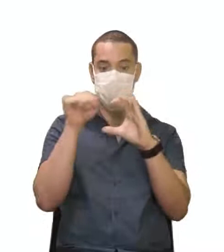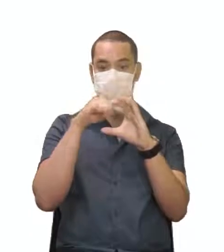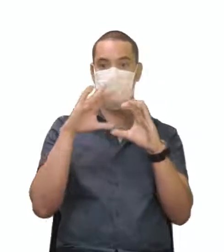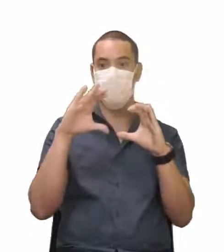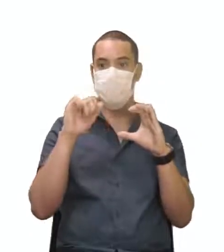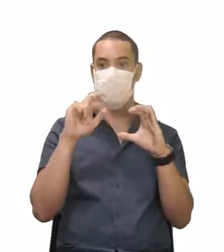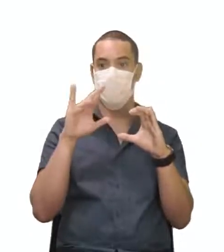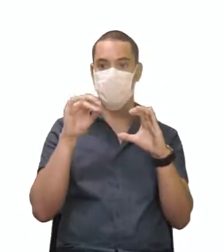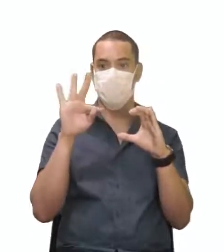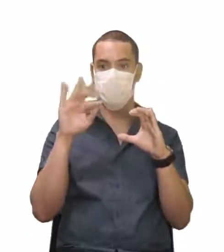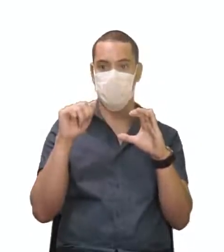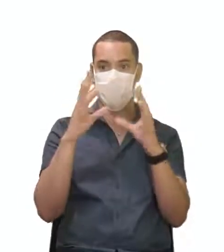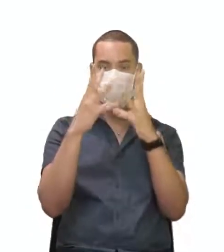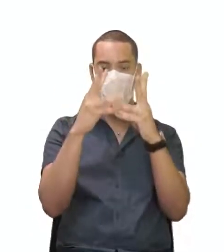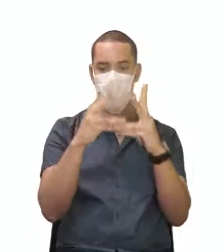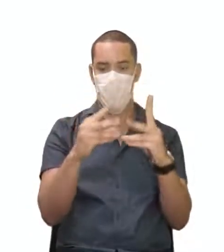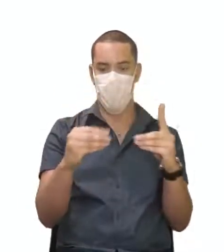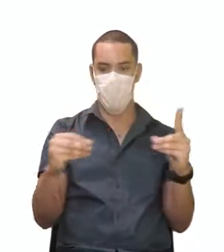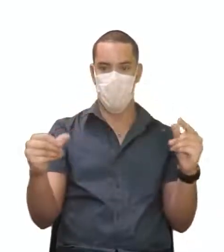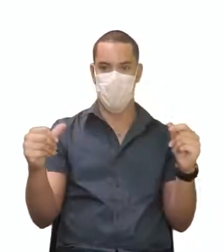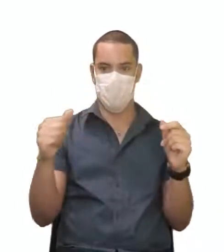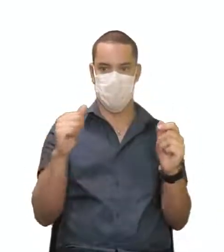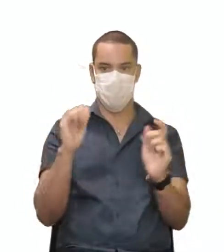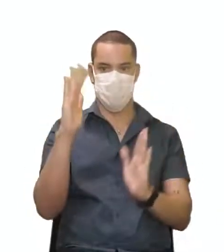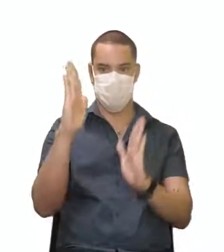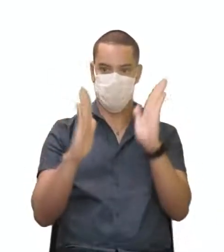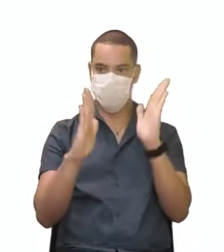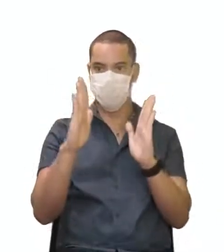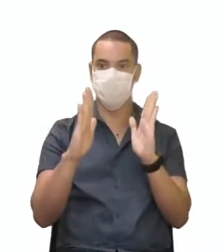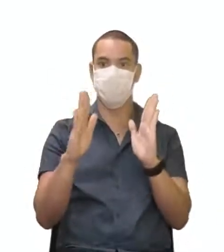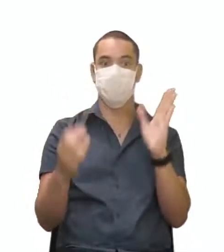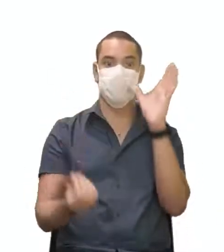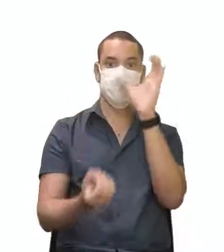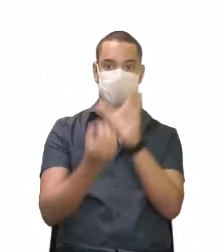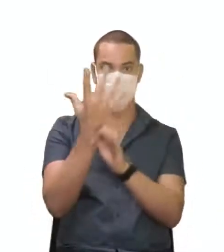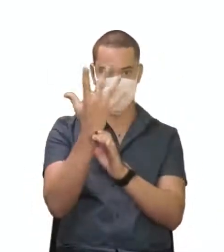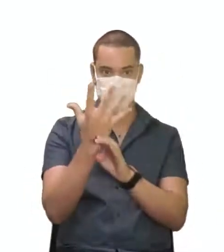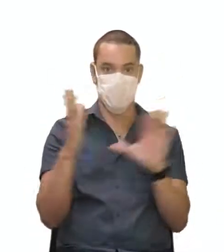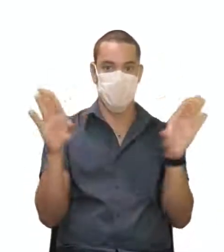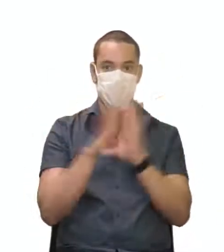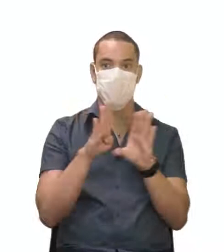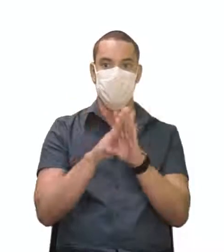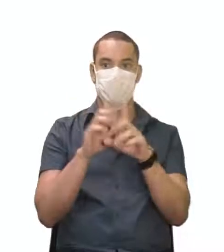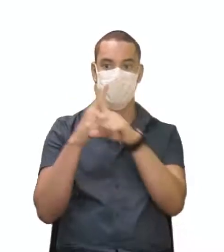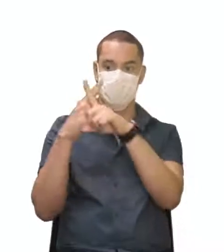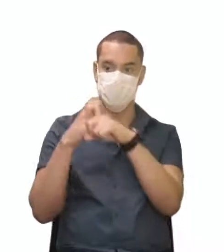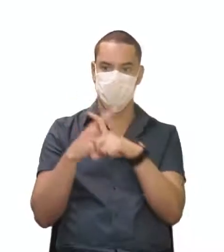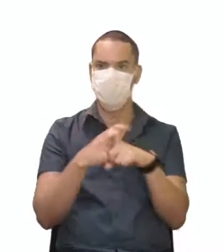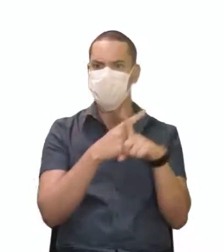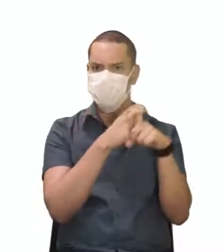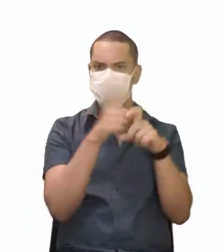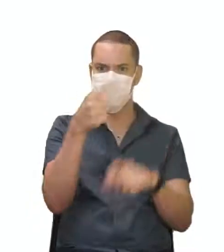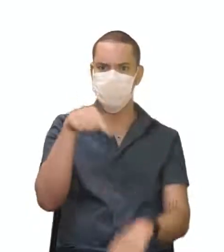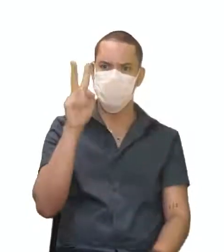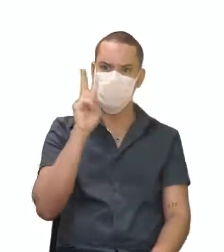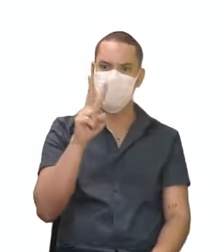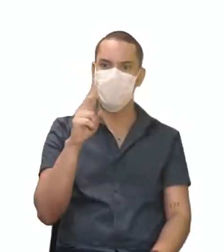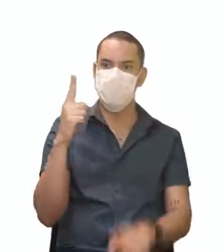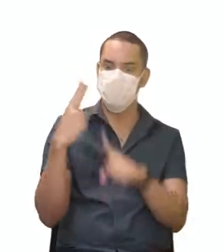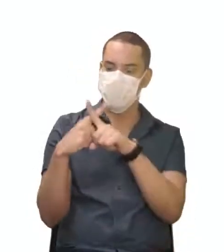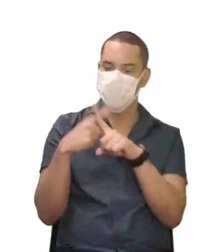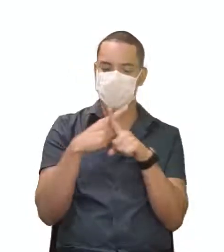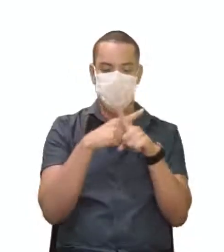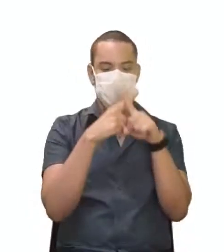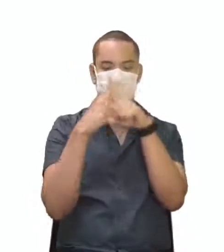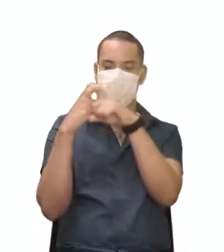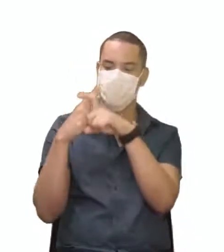se desfazer todinha nesse período de prófase, tá bom? Os cromossomos já estão, você consegue ver esses xizinhos,